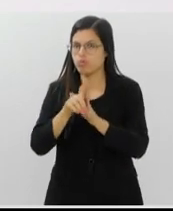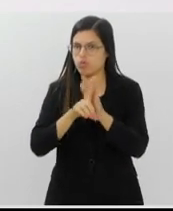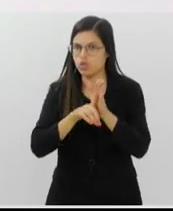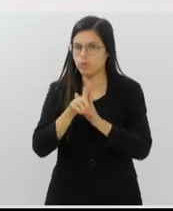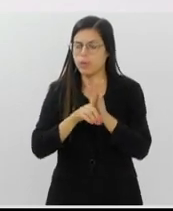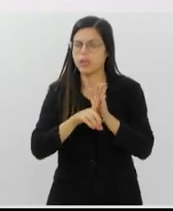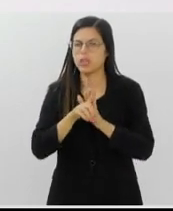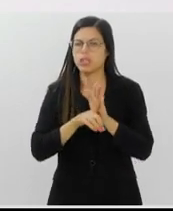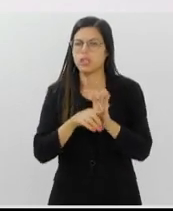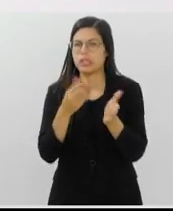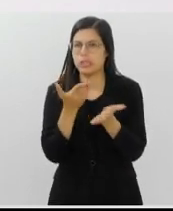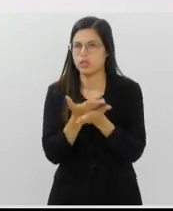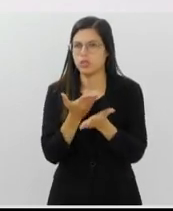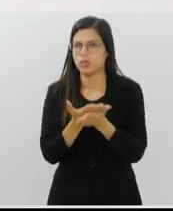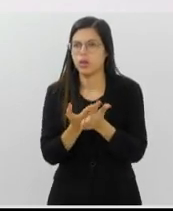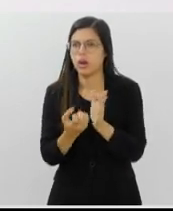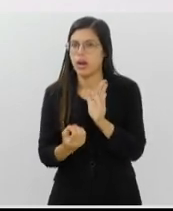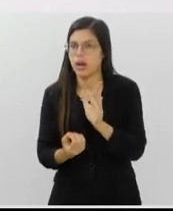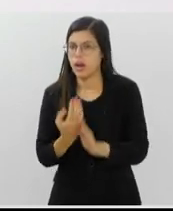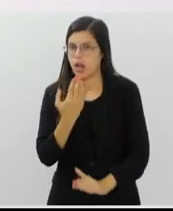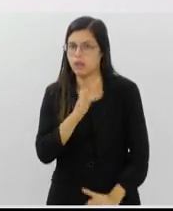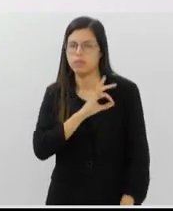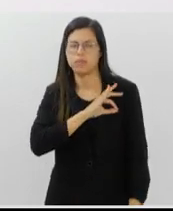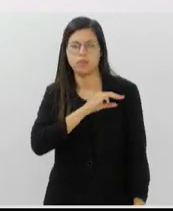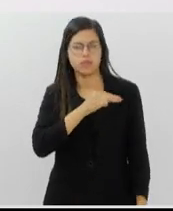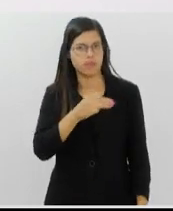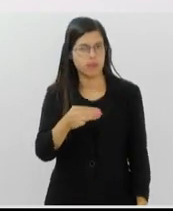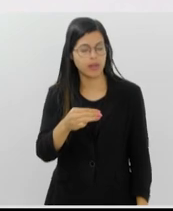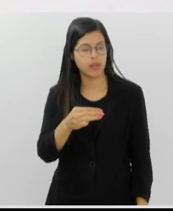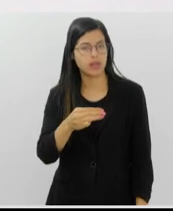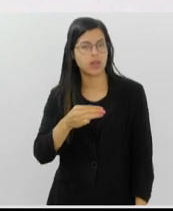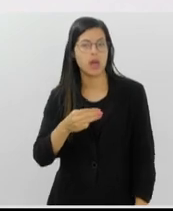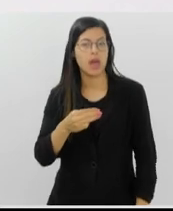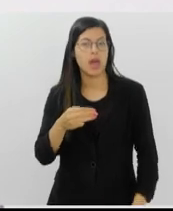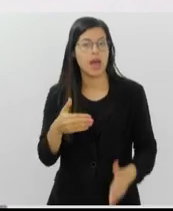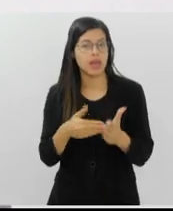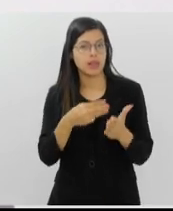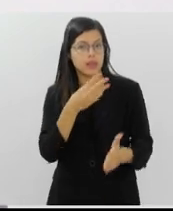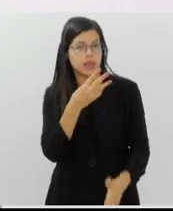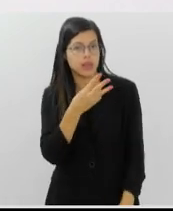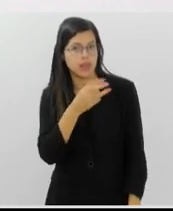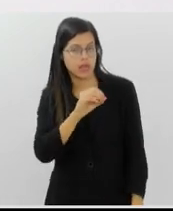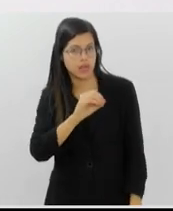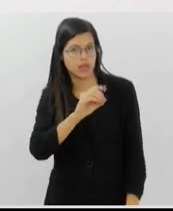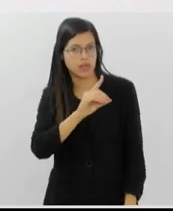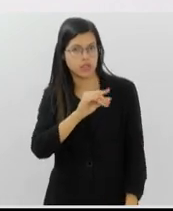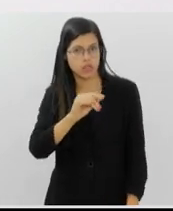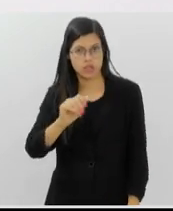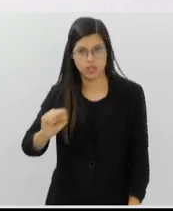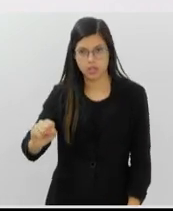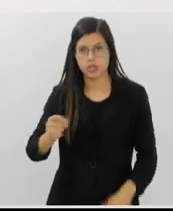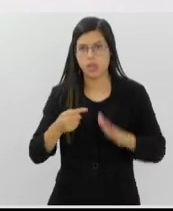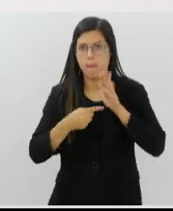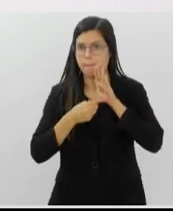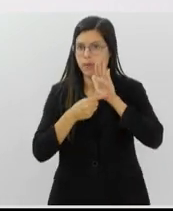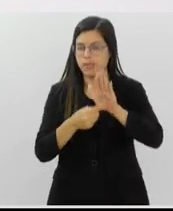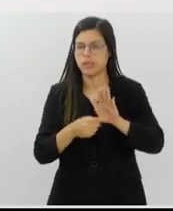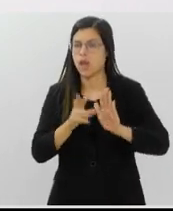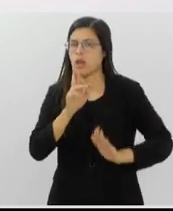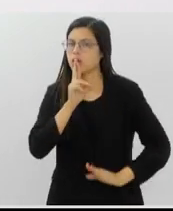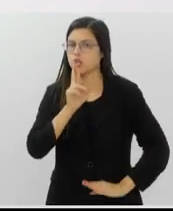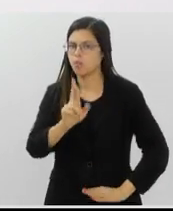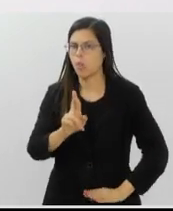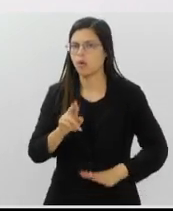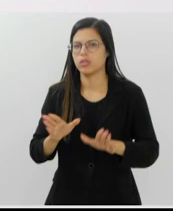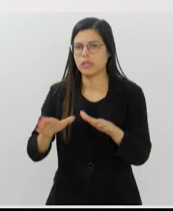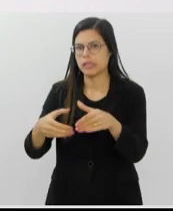criado pela Corporação Polícia Militar e, em até 30 dias, eles apresentarão os resultados desse grupo